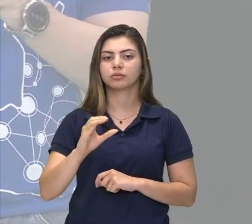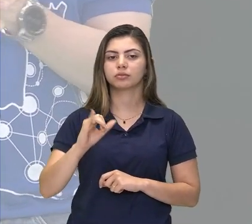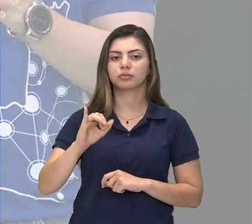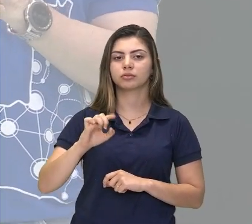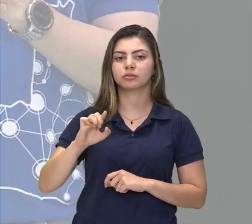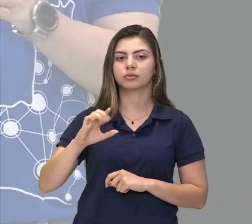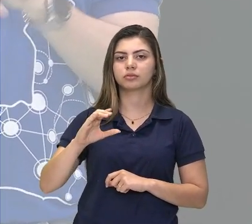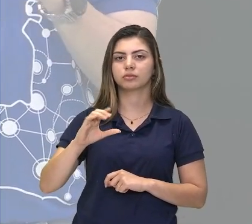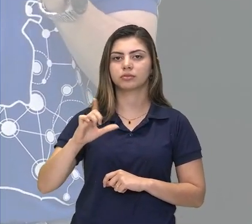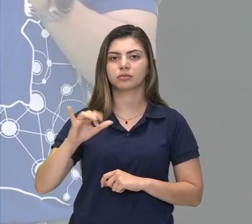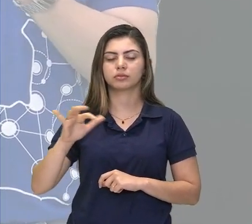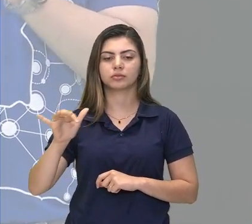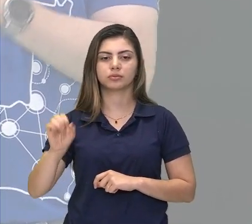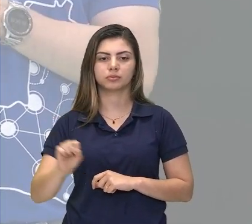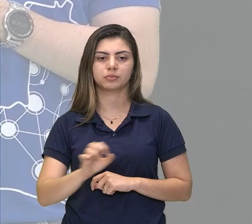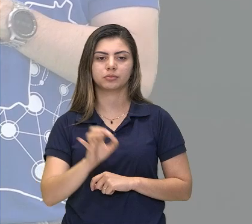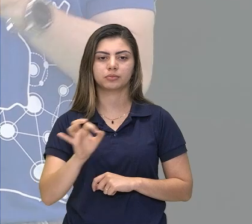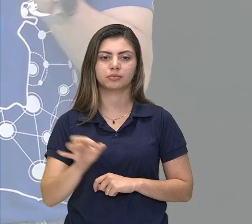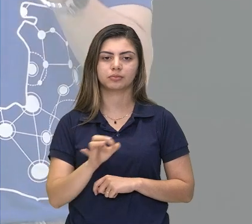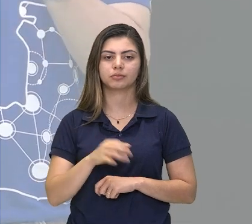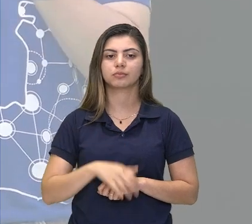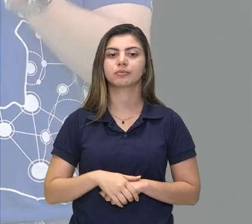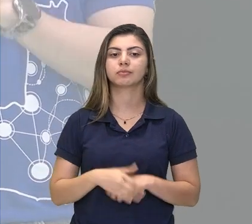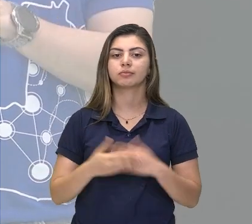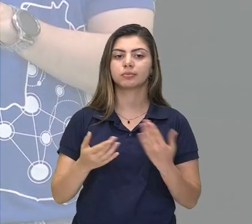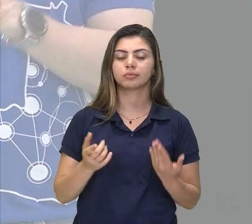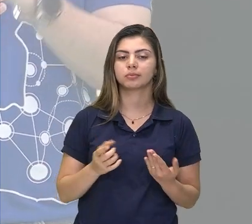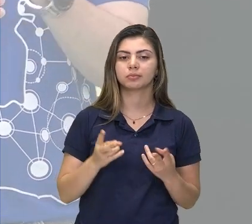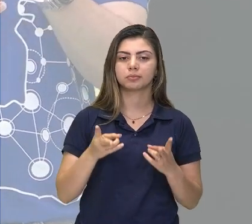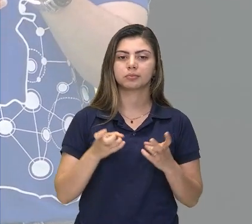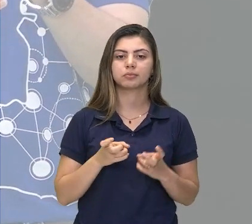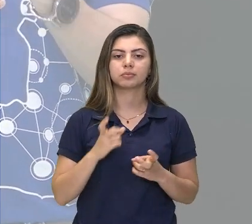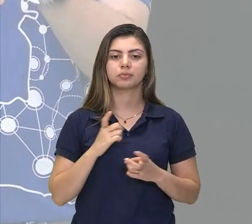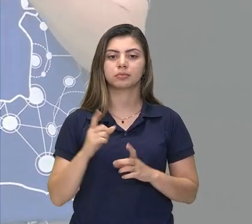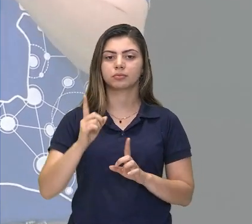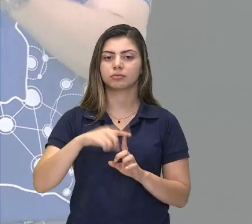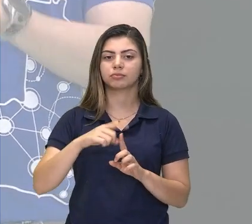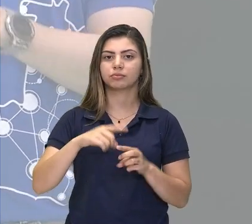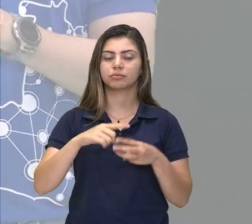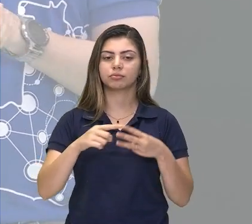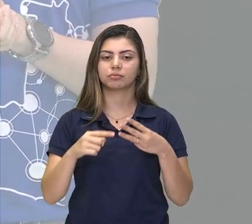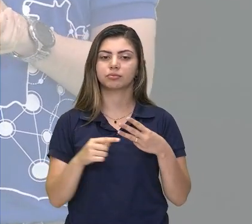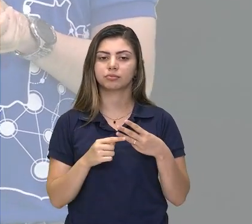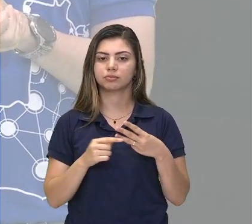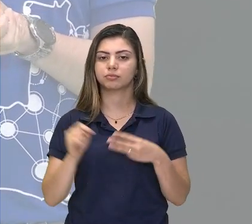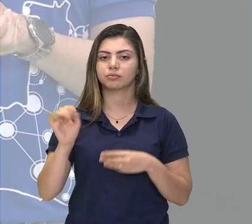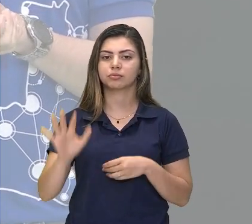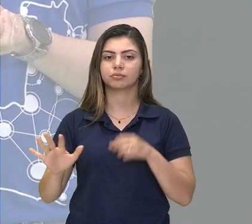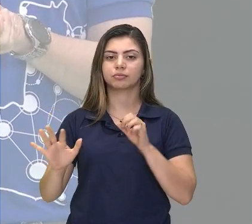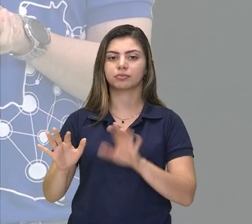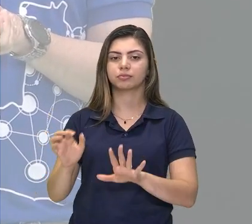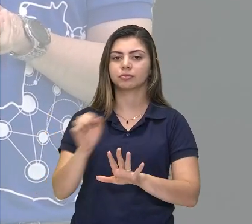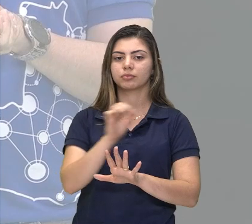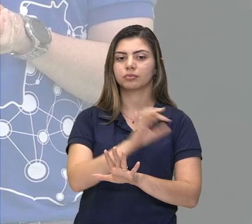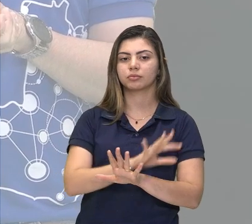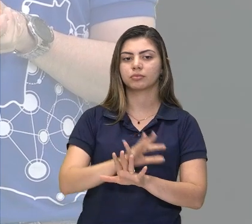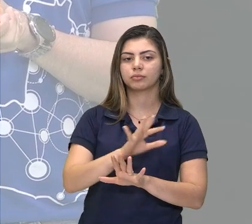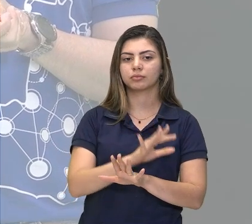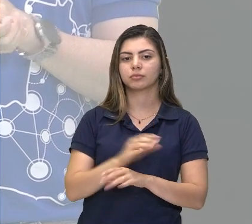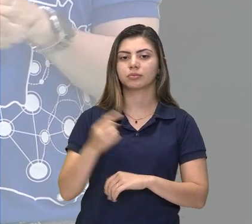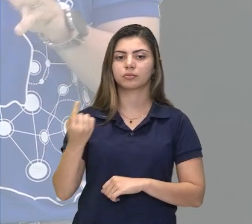dioxana, né? Nós temos 2 de oxana, 3 de oxana e 4 de oxana,